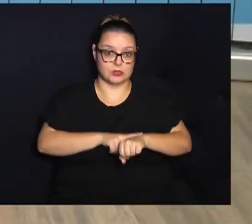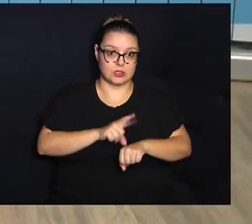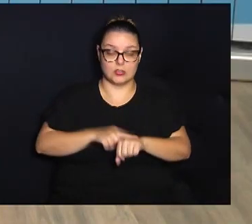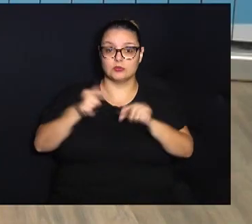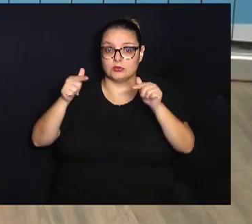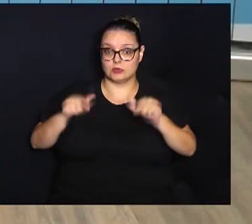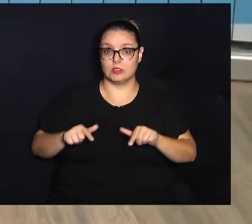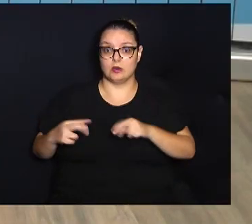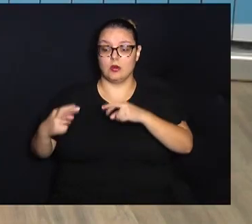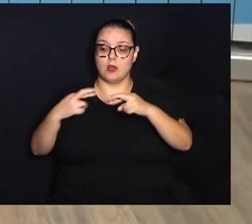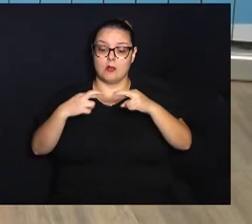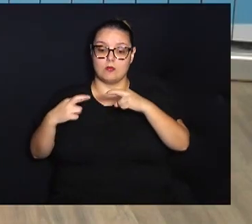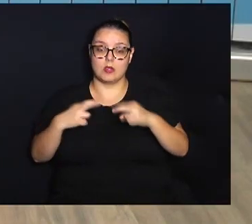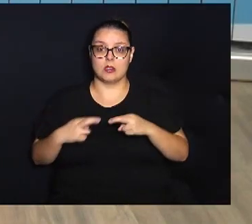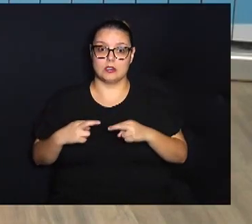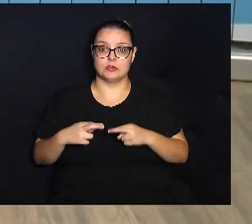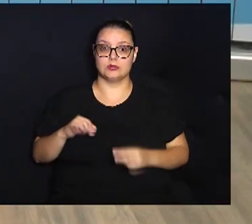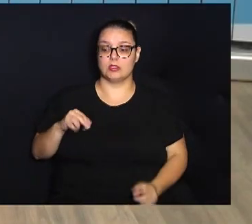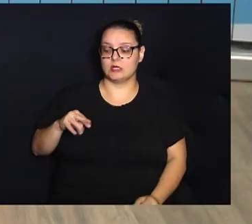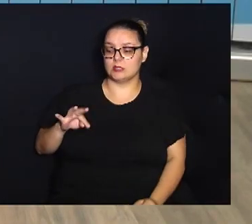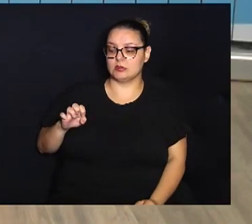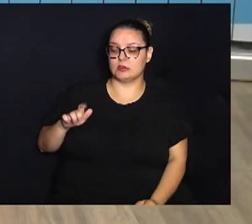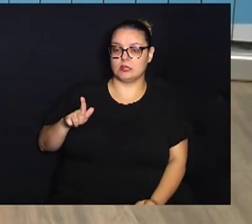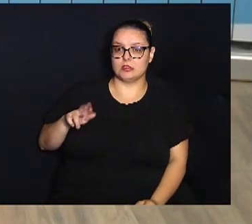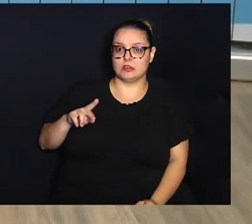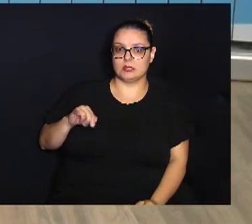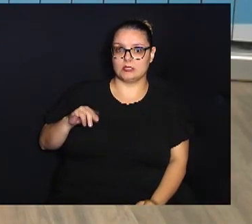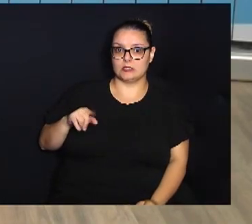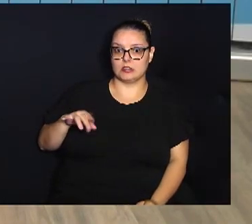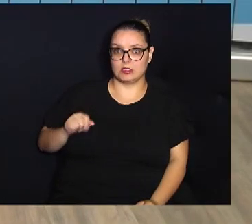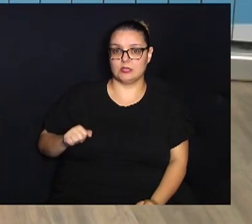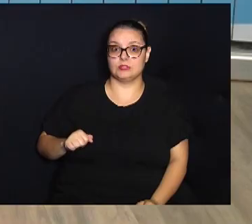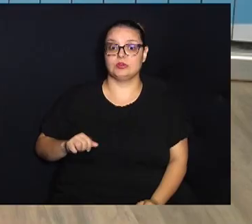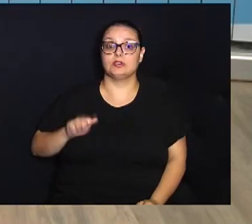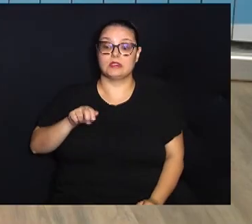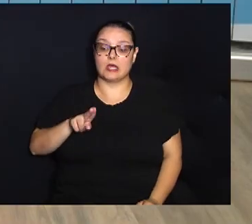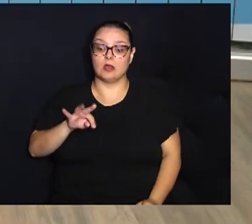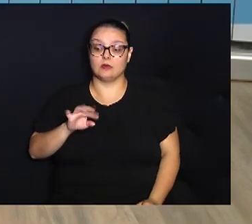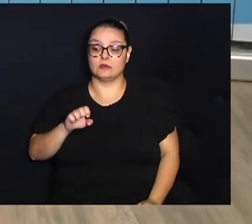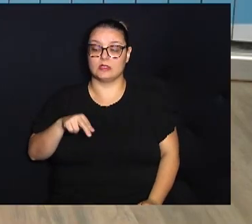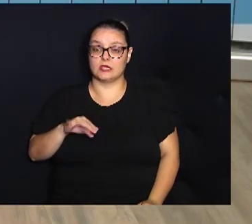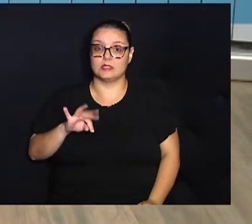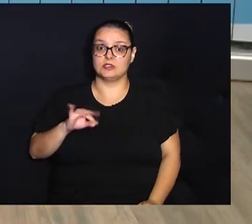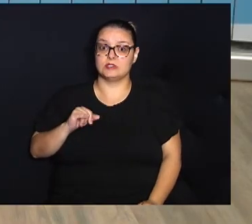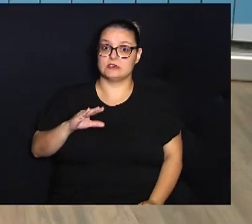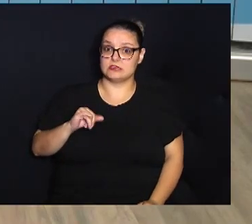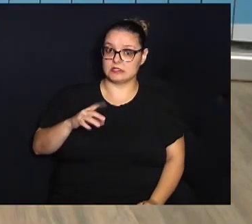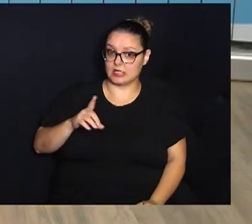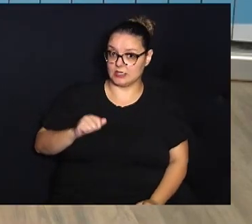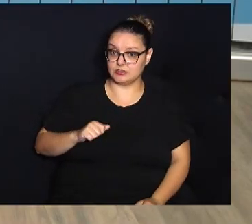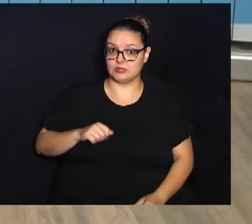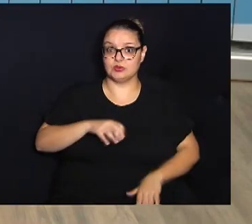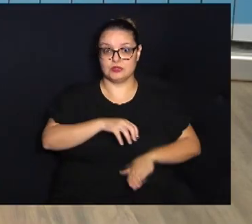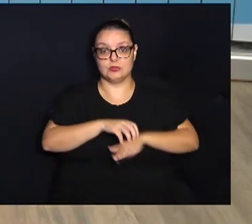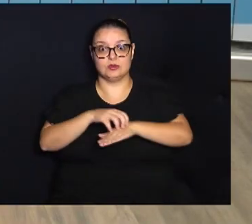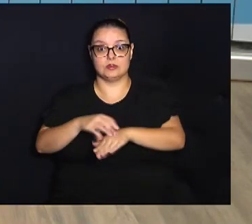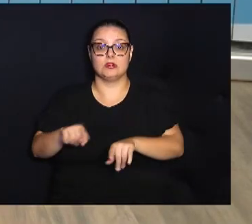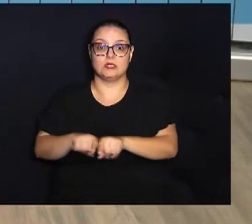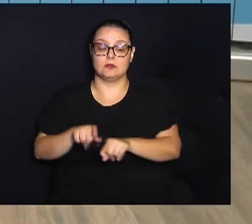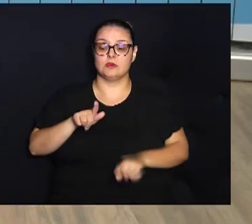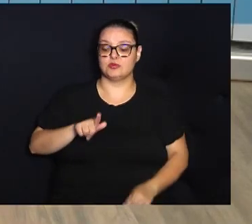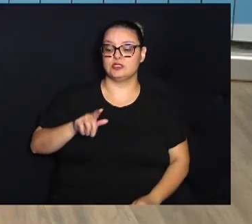para verificação da integridade e autenticidade dos sistemas transportador e o chamado